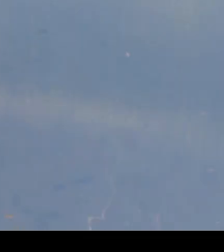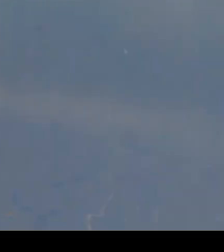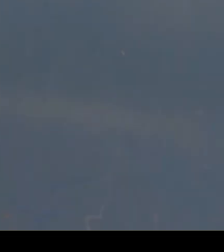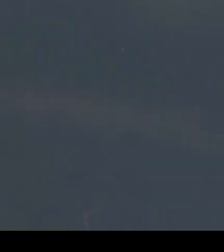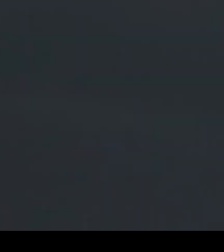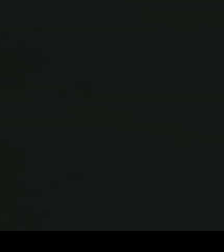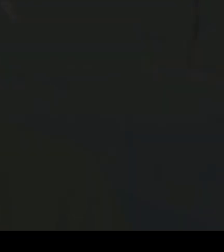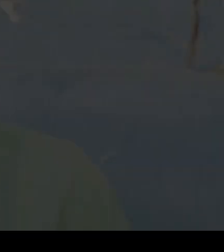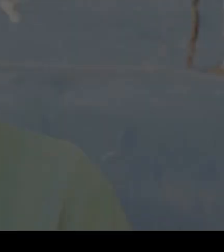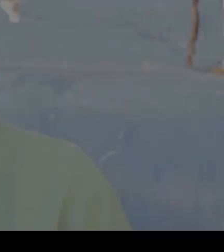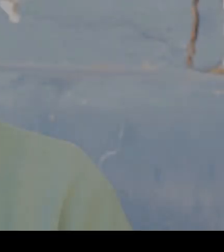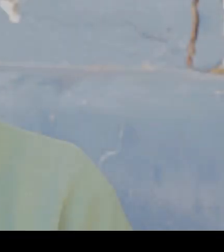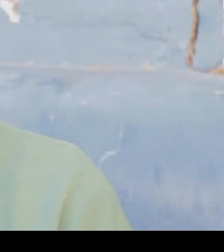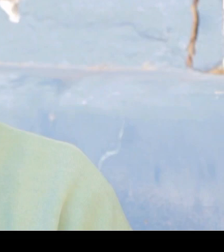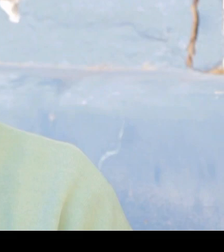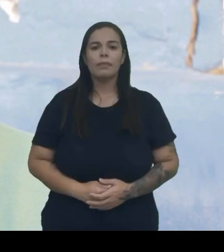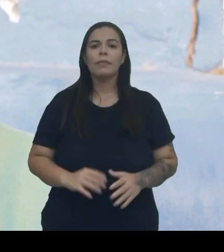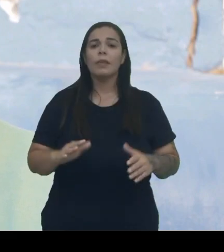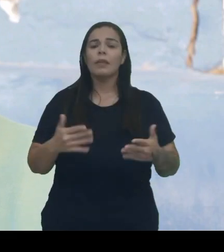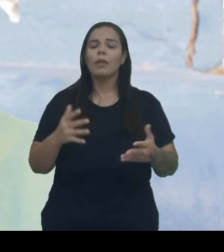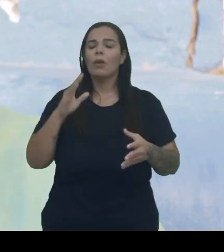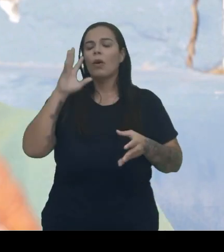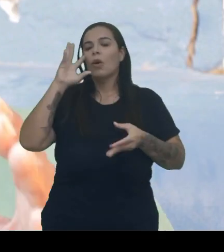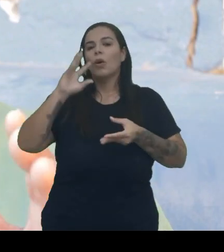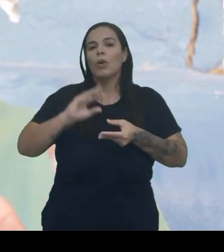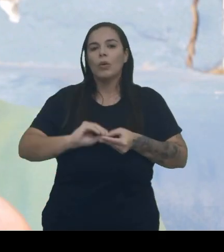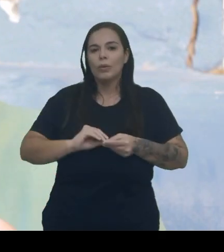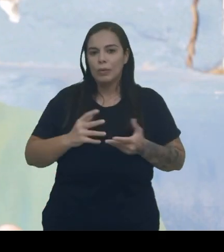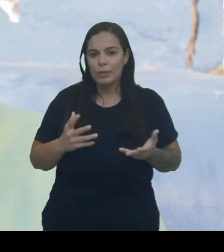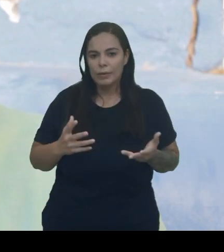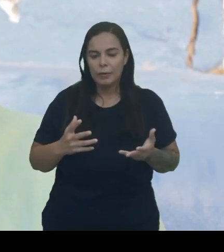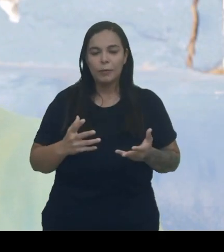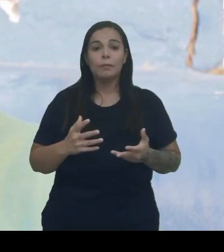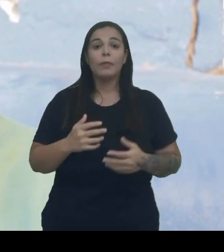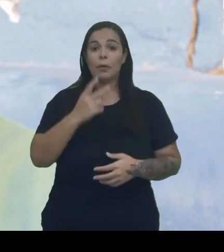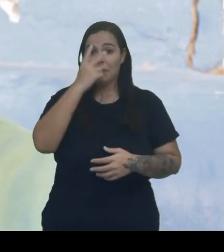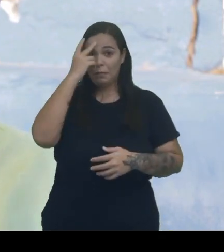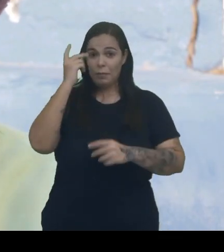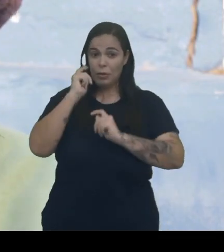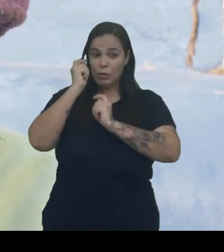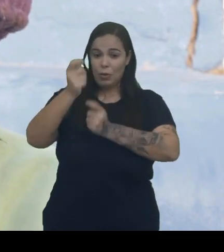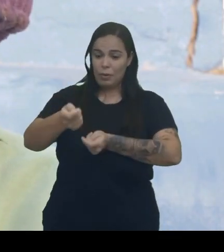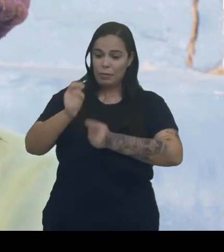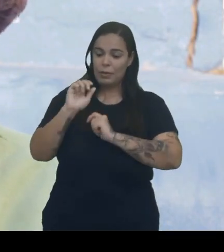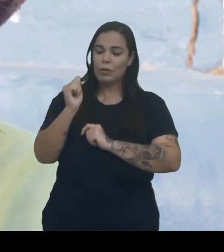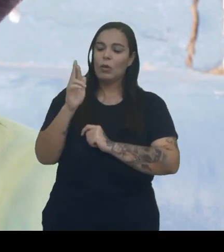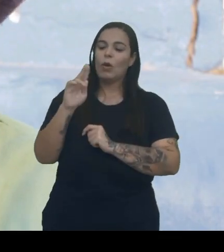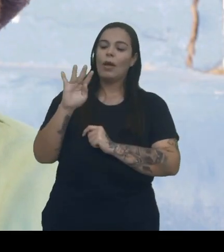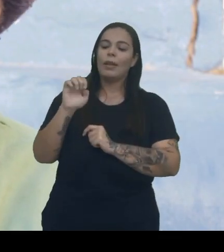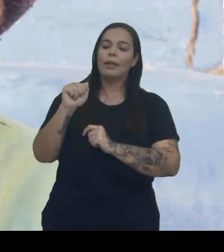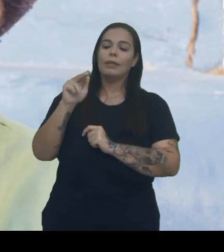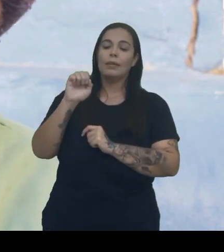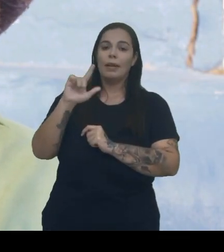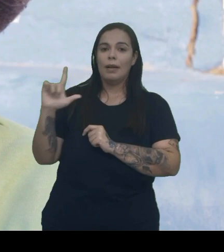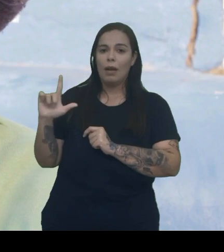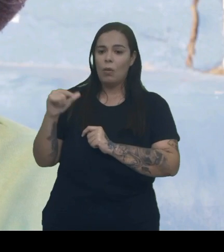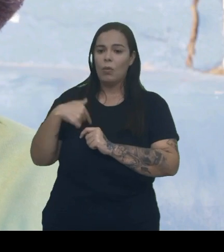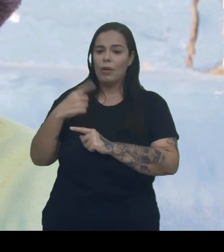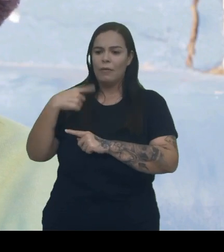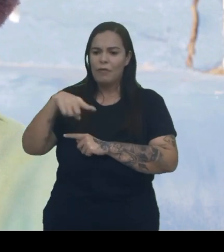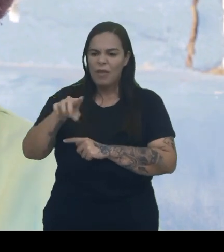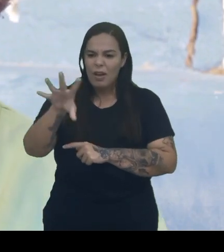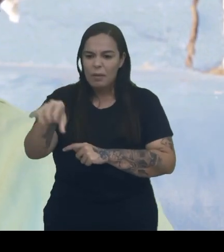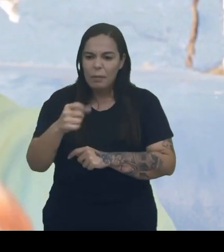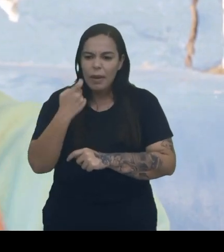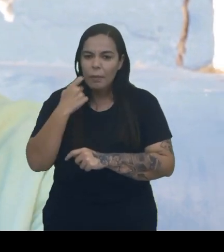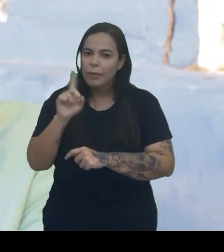Exatamente. Então, conclusão. O pescador artesanal, ele não vai ao peixe. O peixe é que vem a ele.